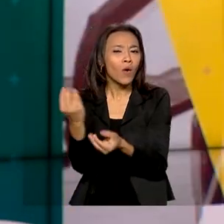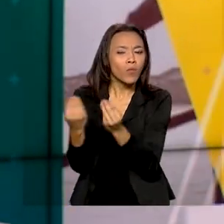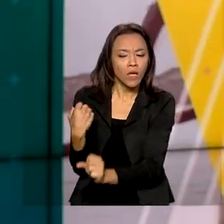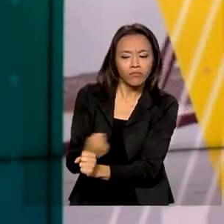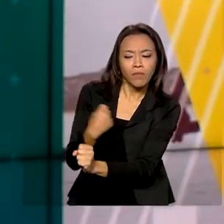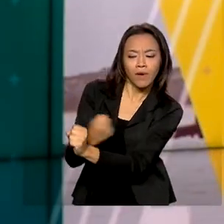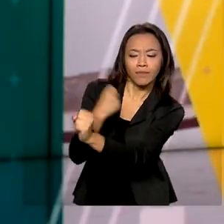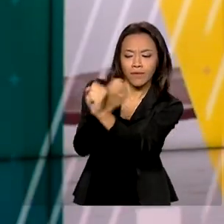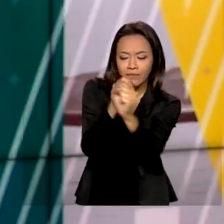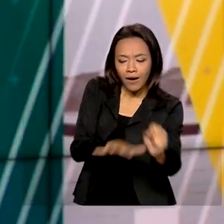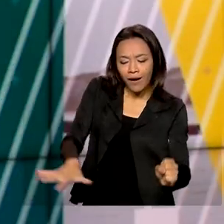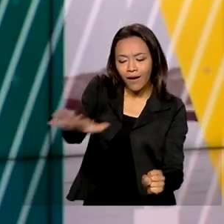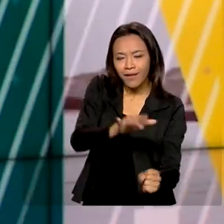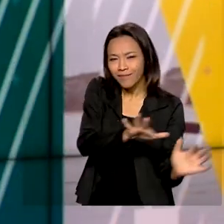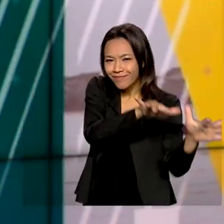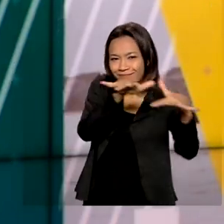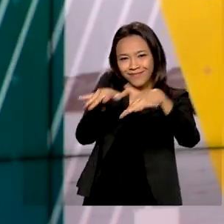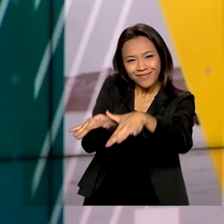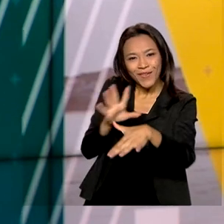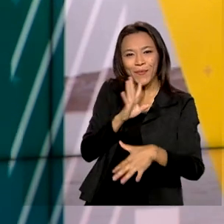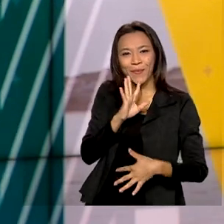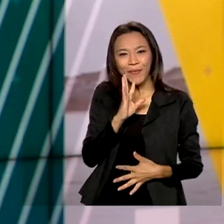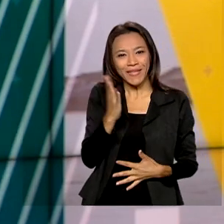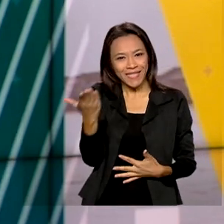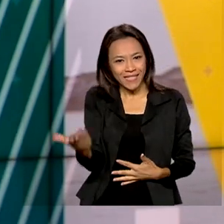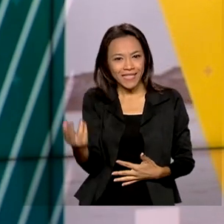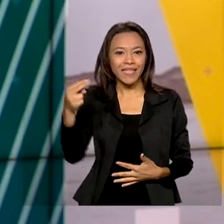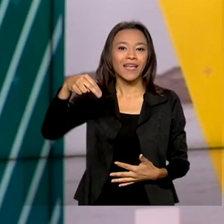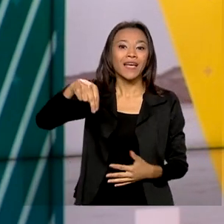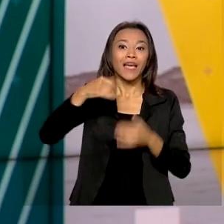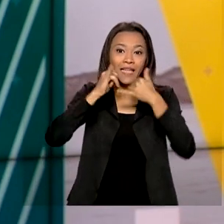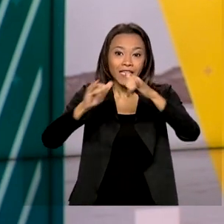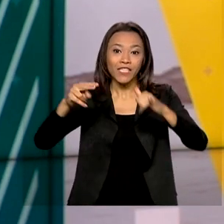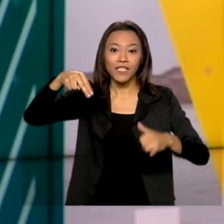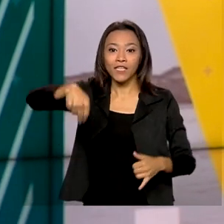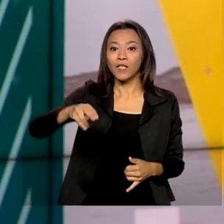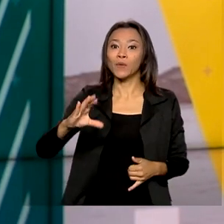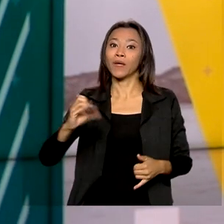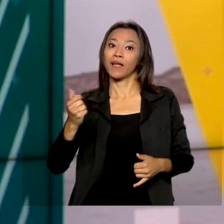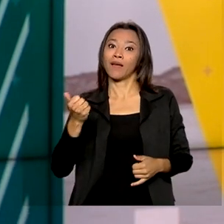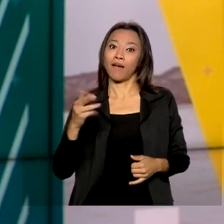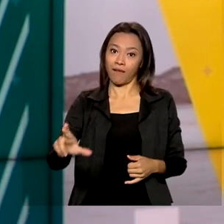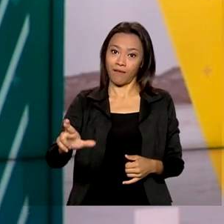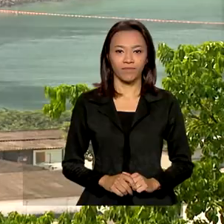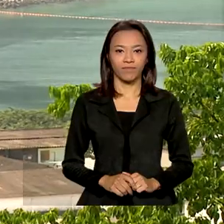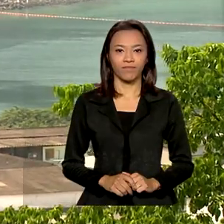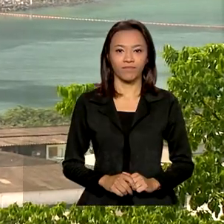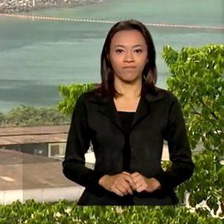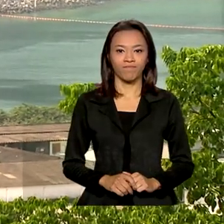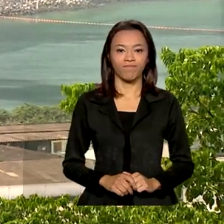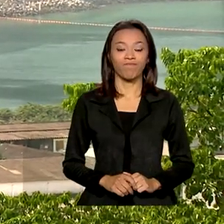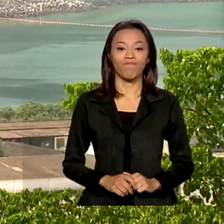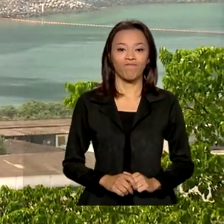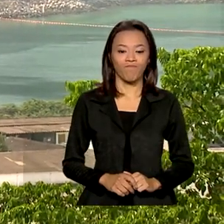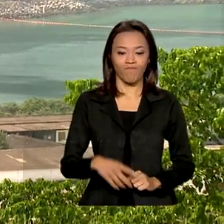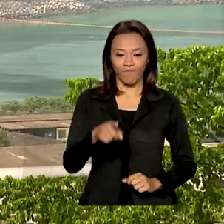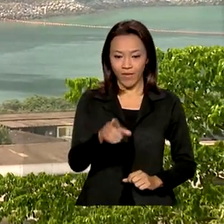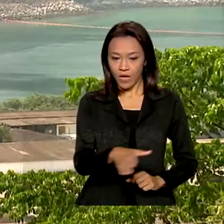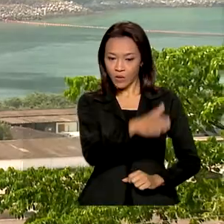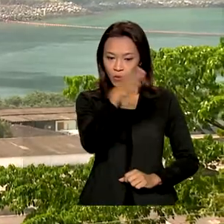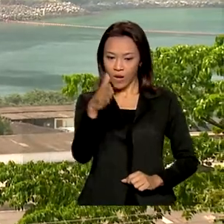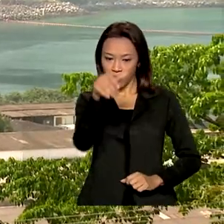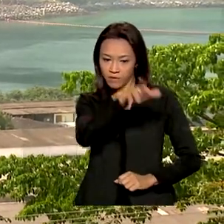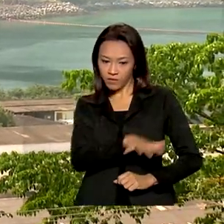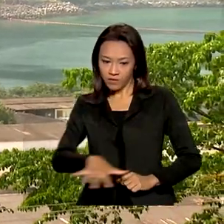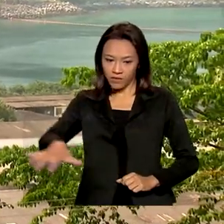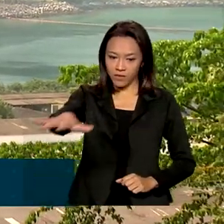3. Conheça mais sobre a energia nuclear na quarta reportagem da série. Ao lado do mar de Angra